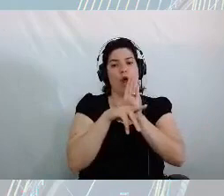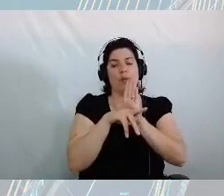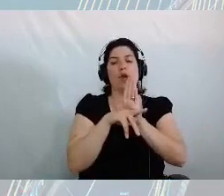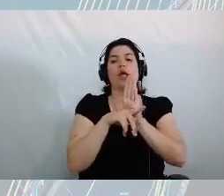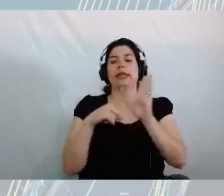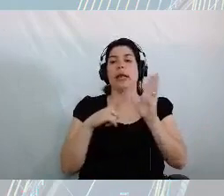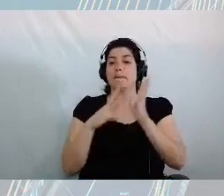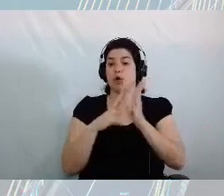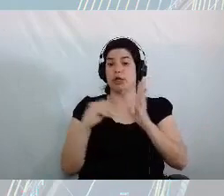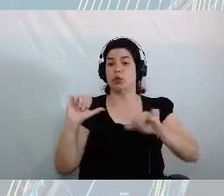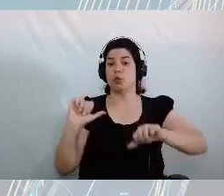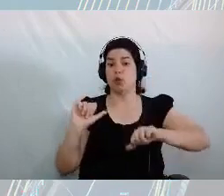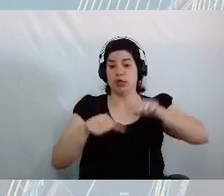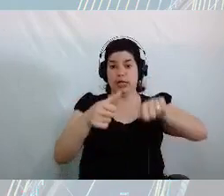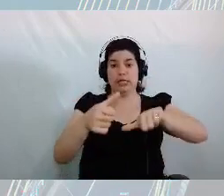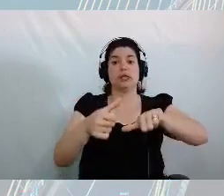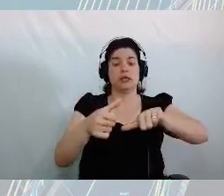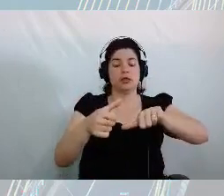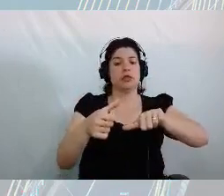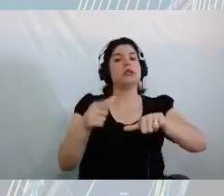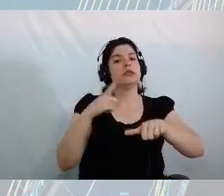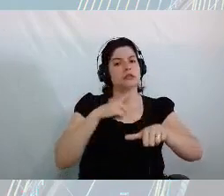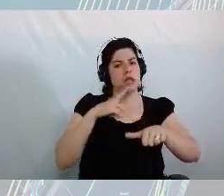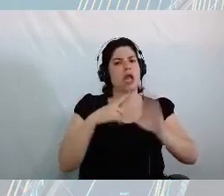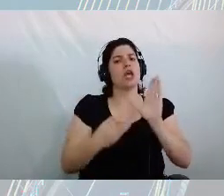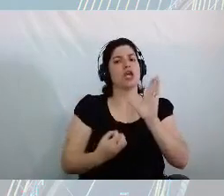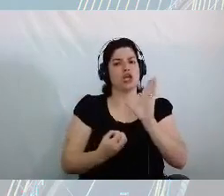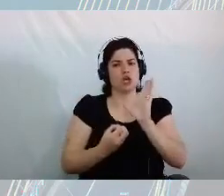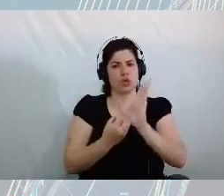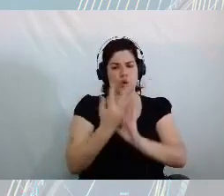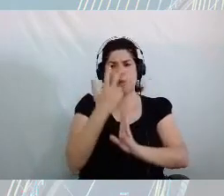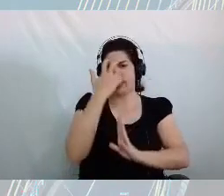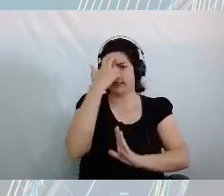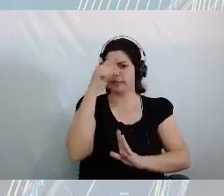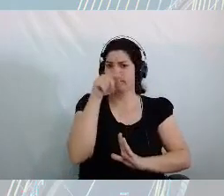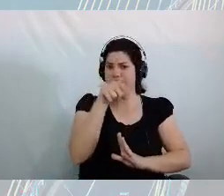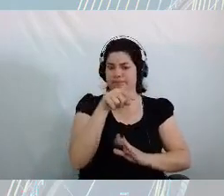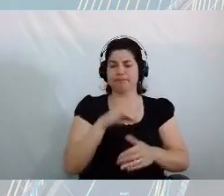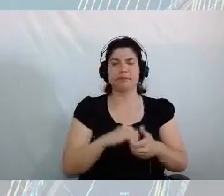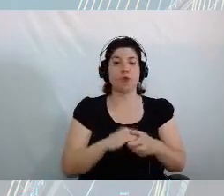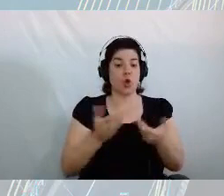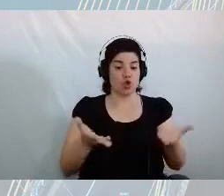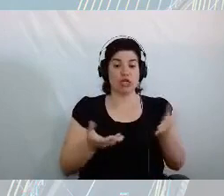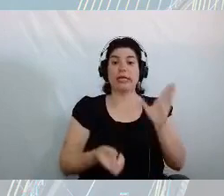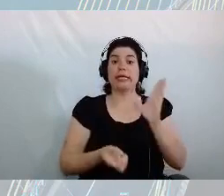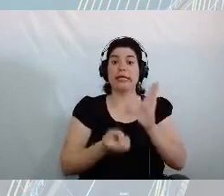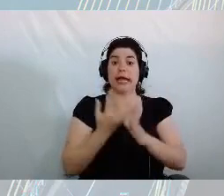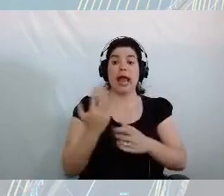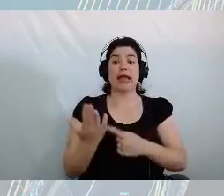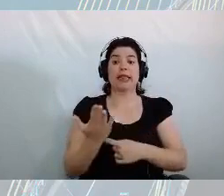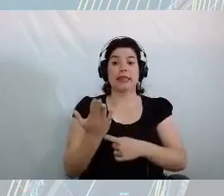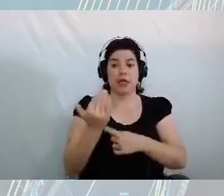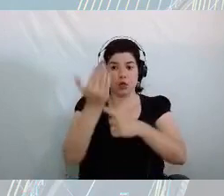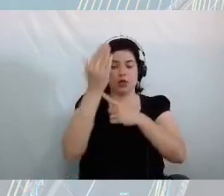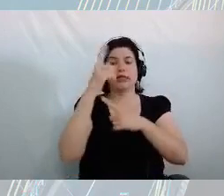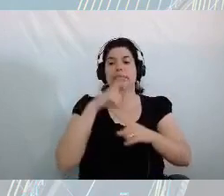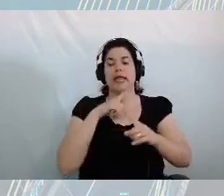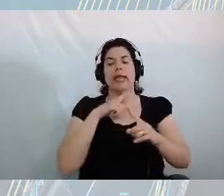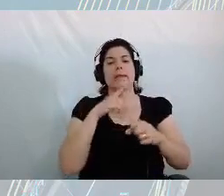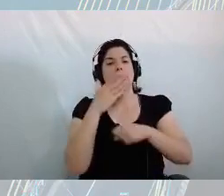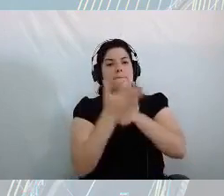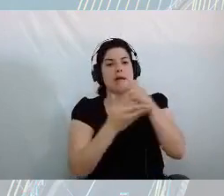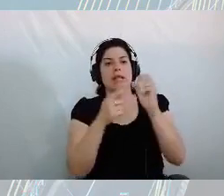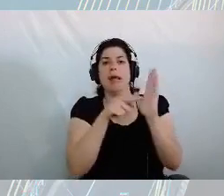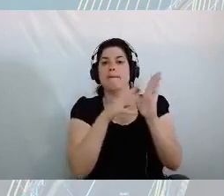uma expertise em cima disso, e hoje a gente está criando tecnologia baseada no modelo Transformer, baseada